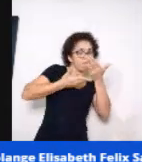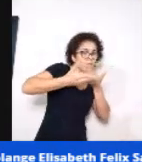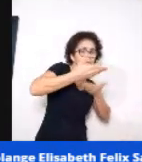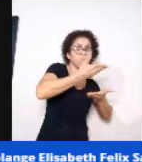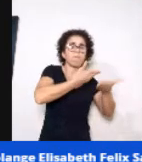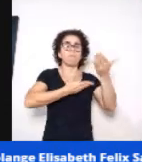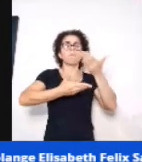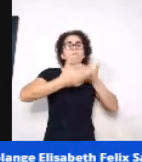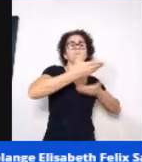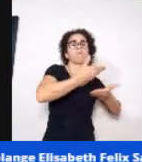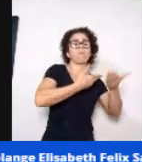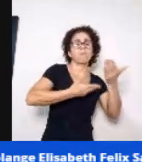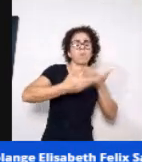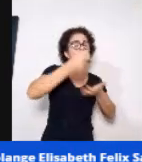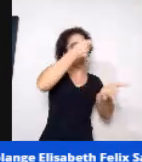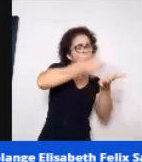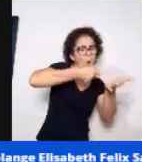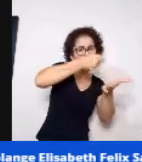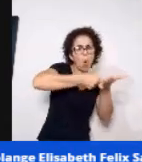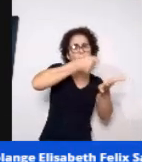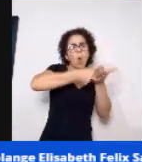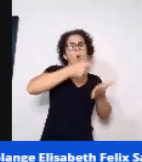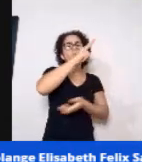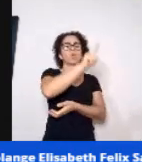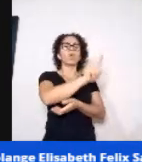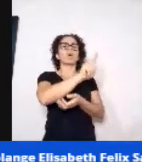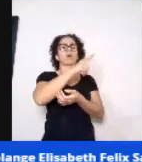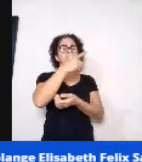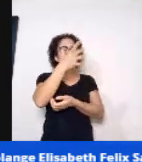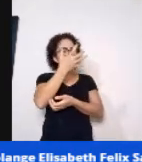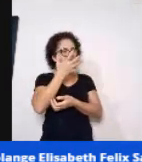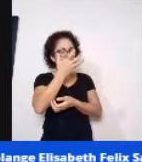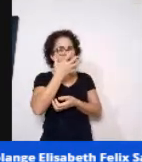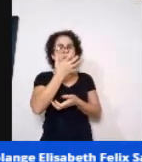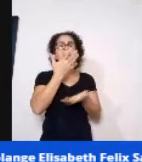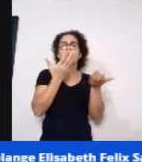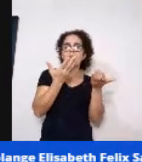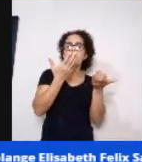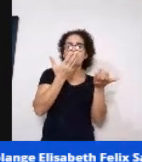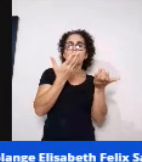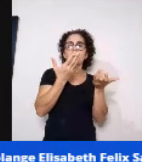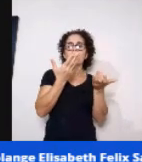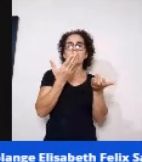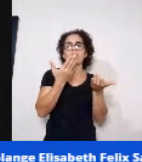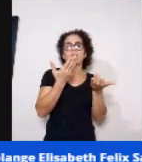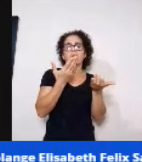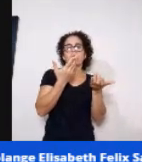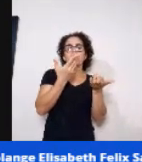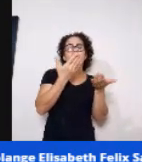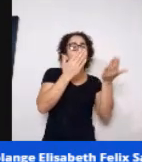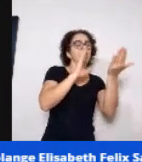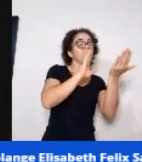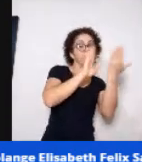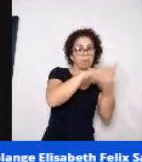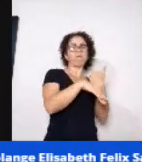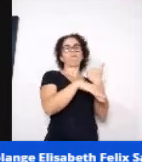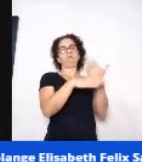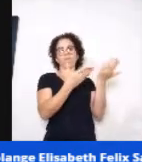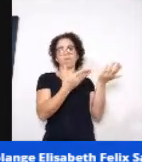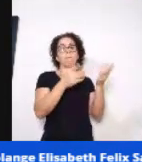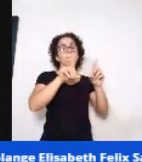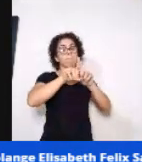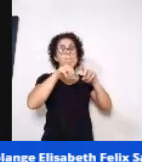A gente cobra do outro, a gente quer a mesma moeda, a gente quer o outro pedaço da maçã que eu dei de volta. Tá? Mas as